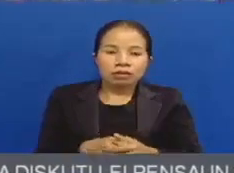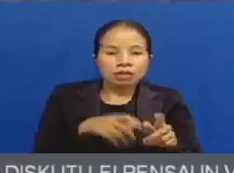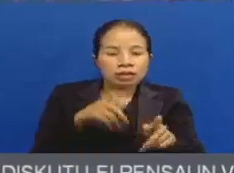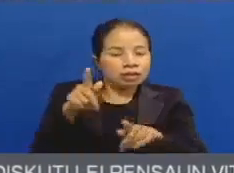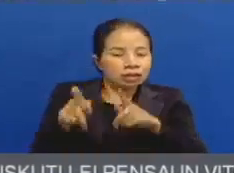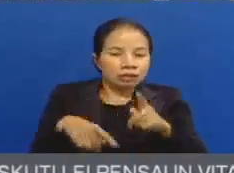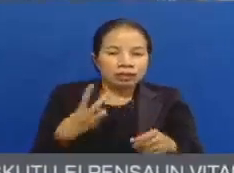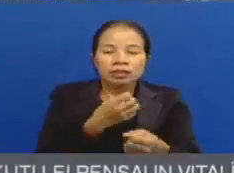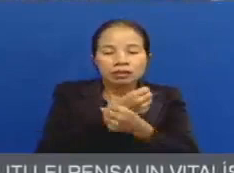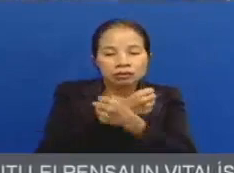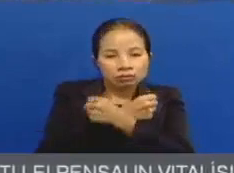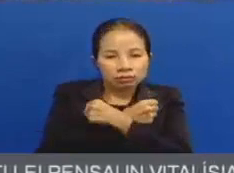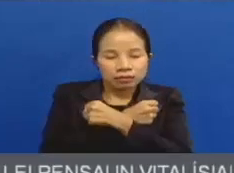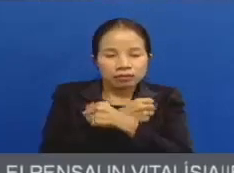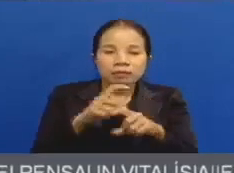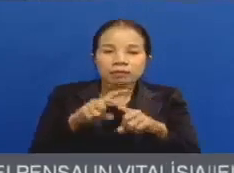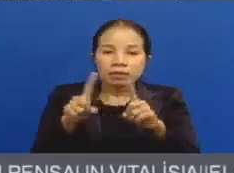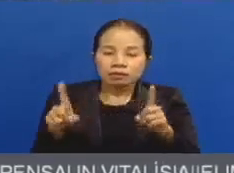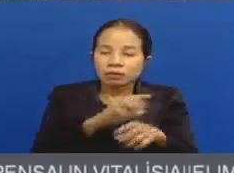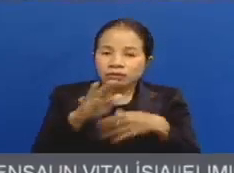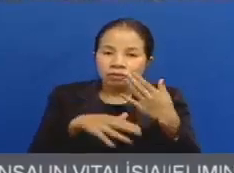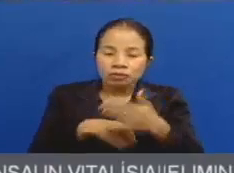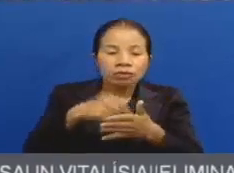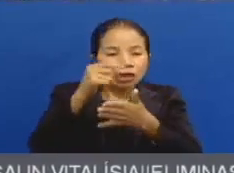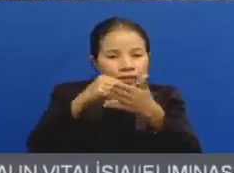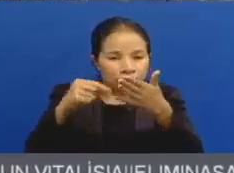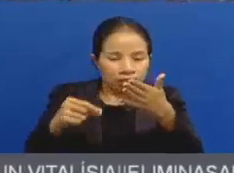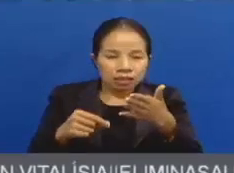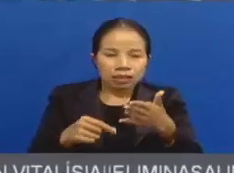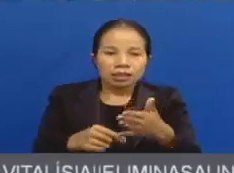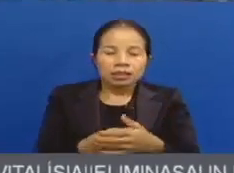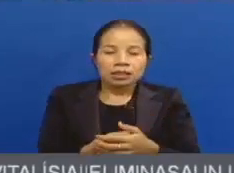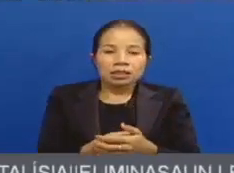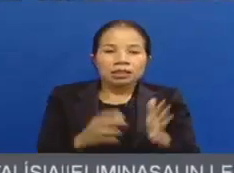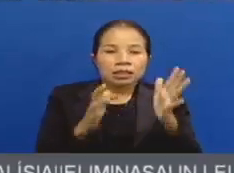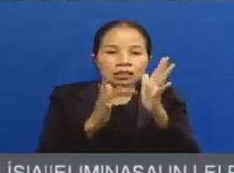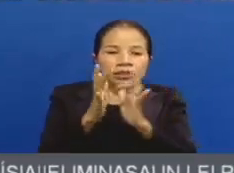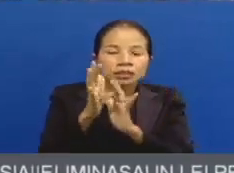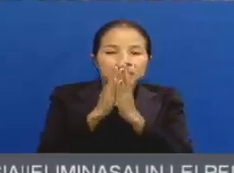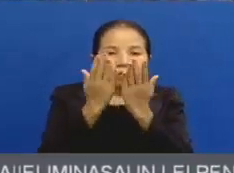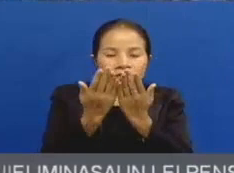lakong eme ne be ita hadomi. Mai be buat hutu hakerek nani sona iha sagrada escritura.